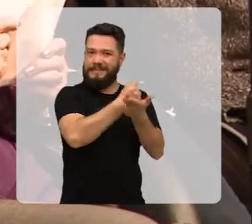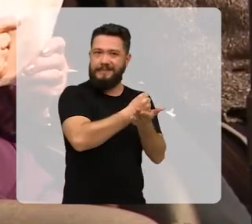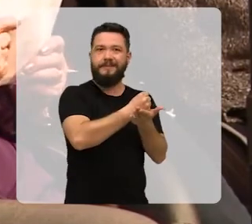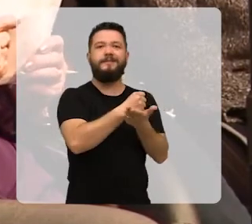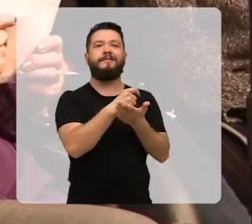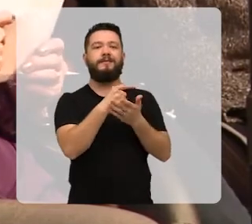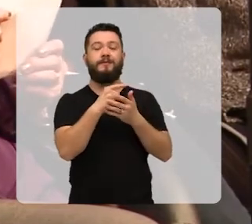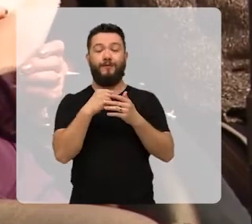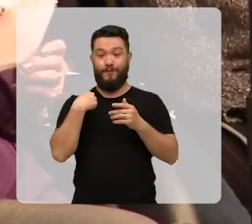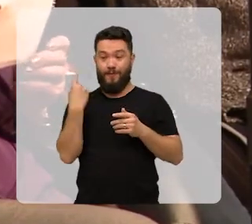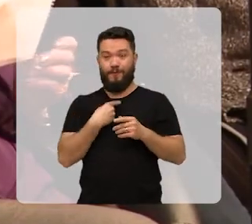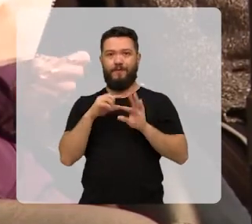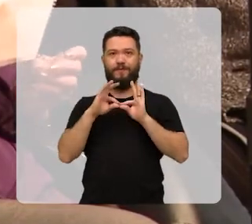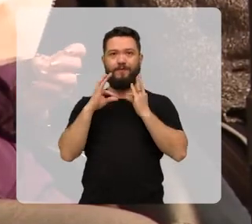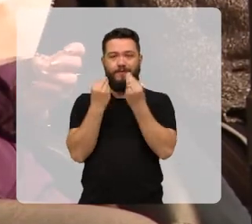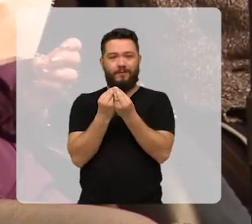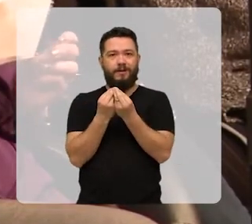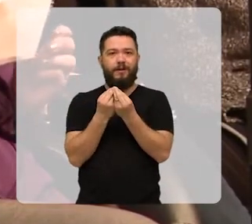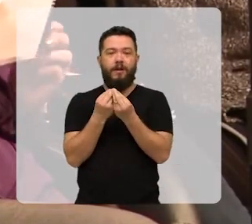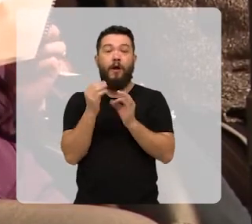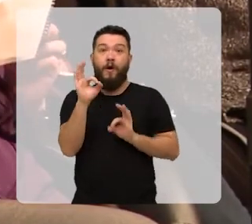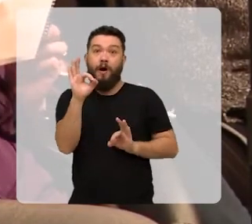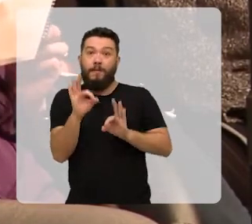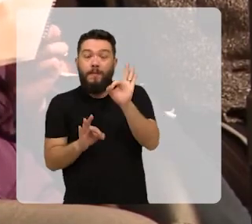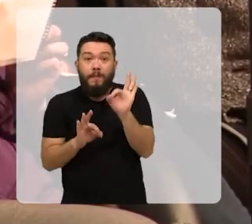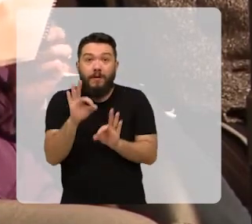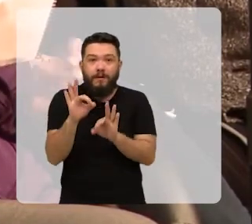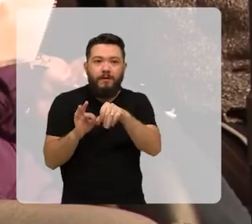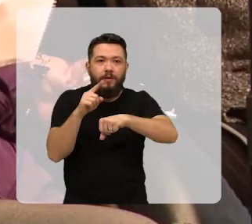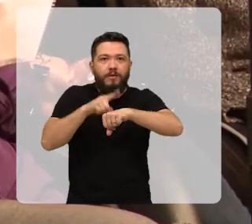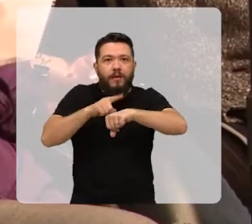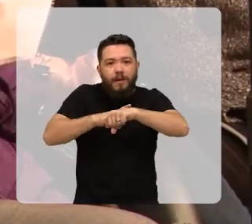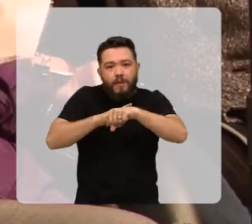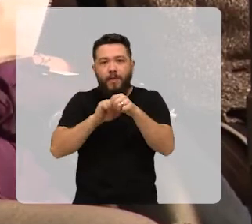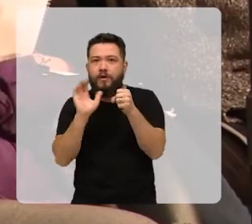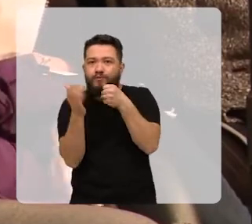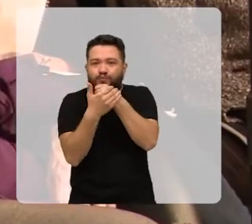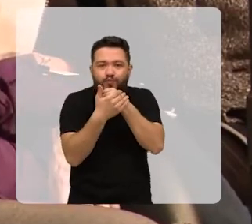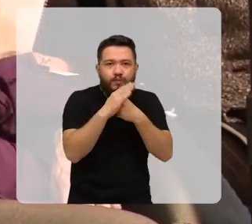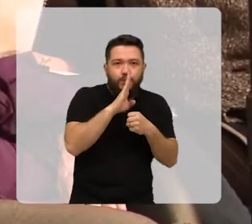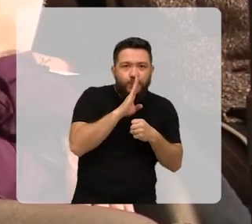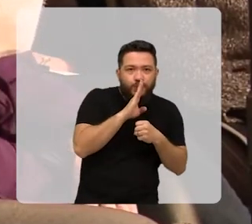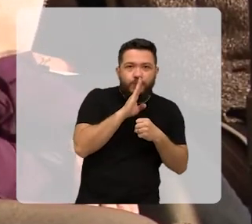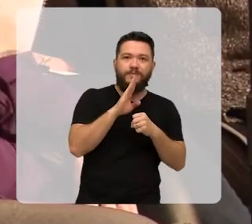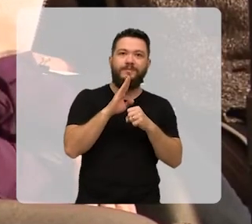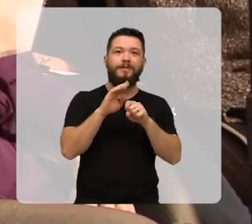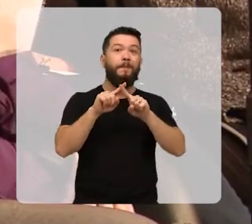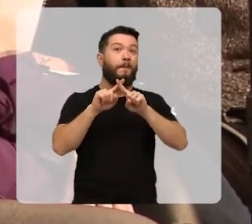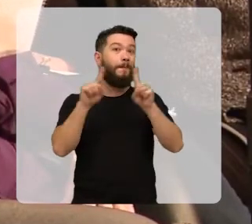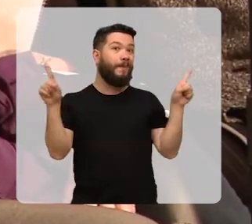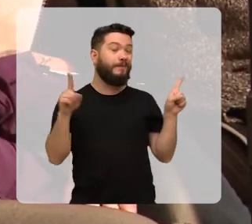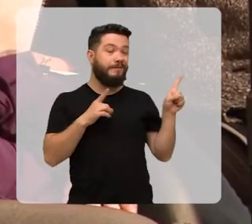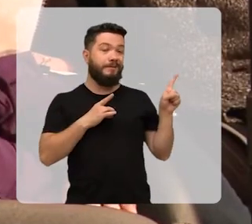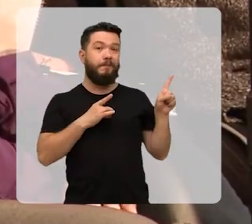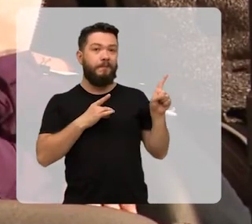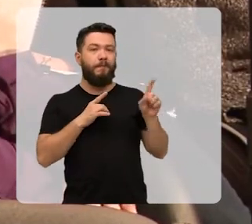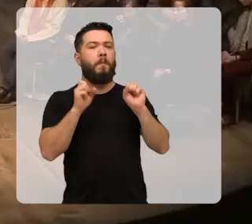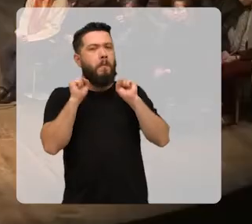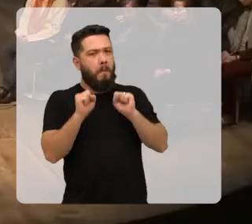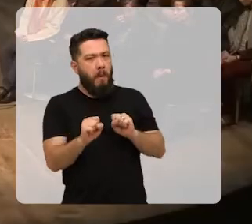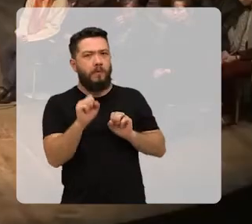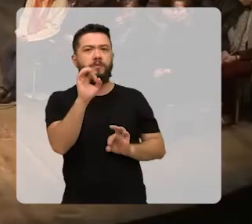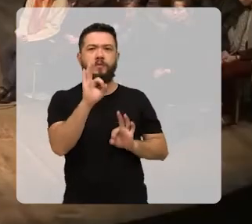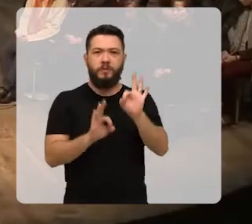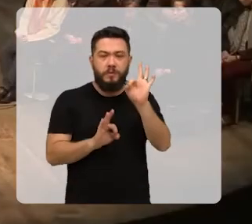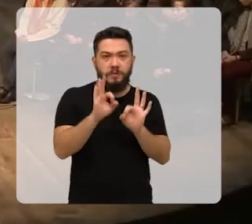à parte, porque além de ter tempo para preparar o esconderijo, Otto Frank tinha meios para manter a sua